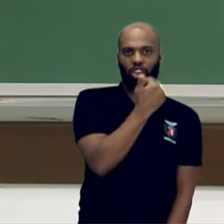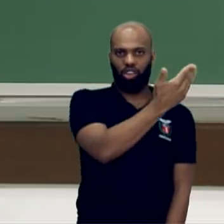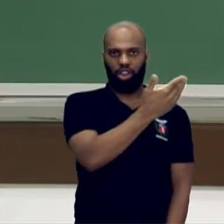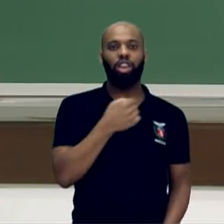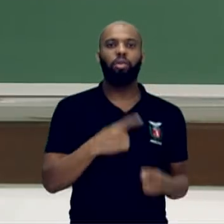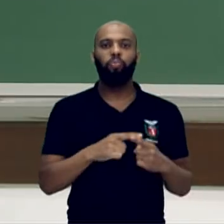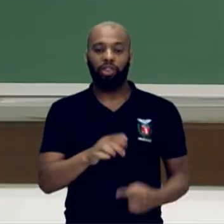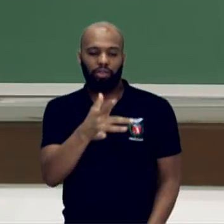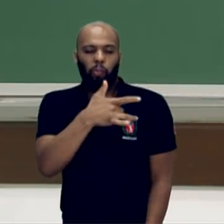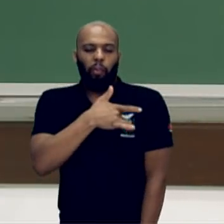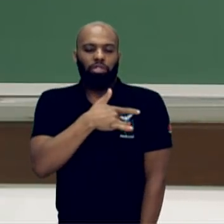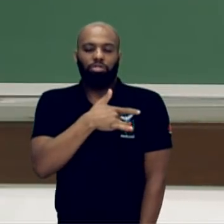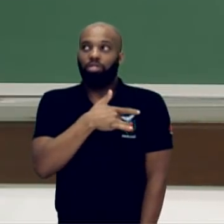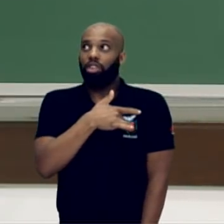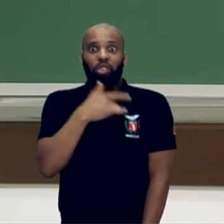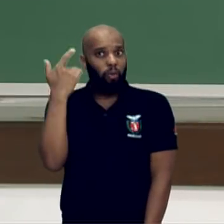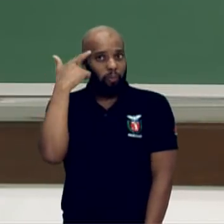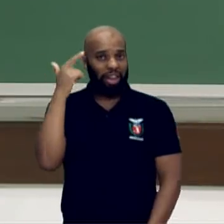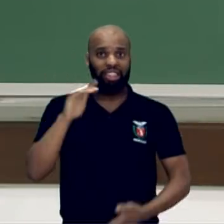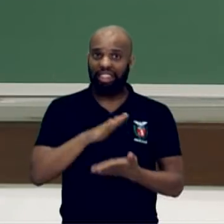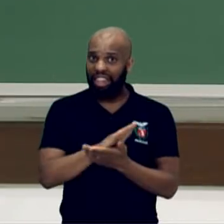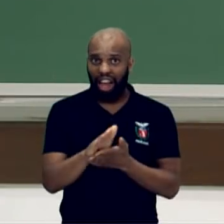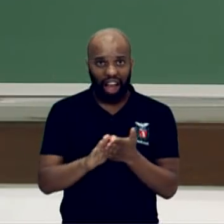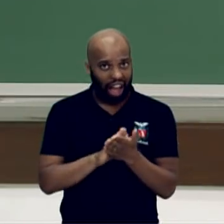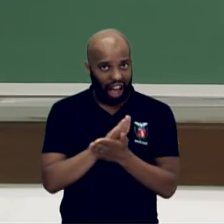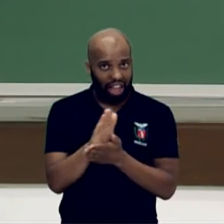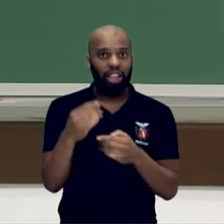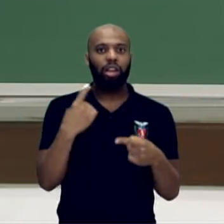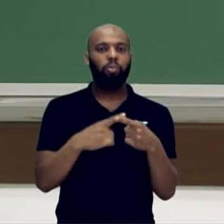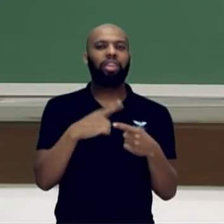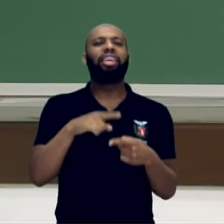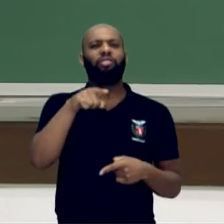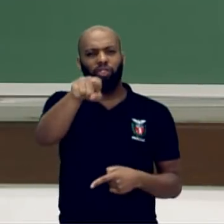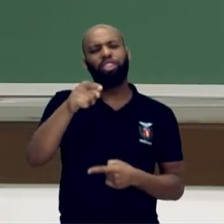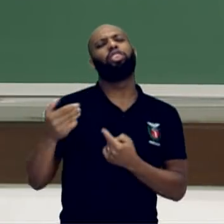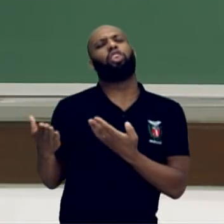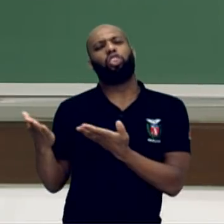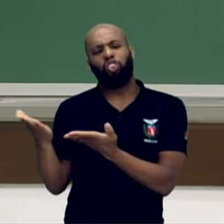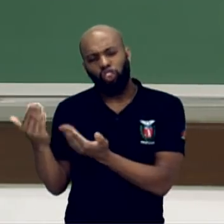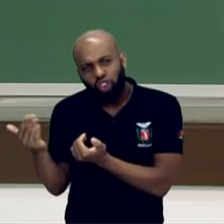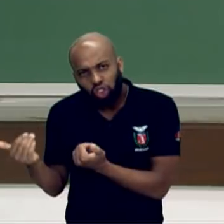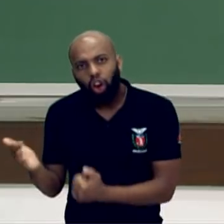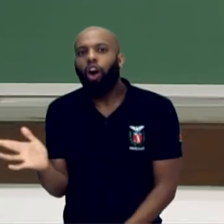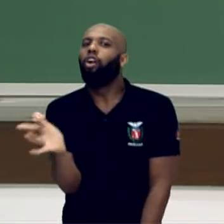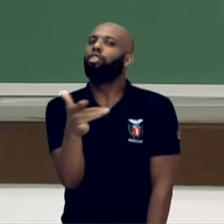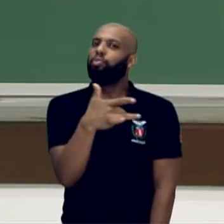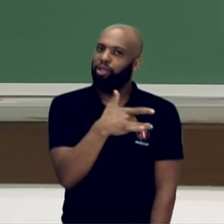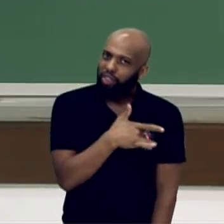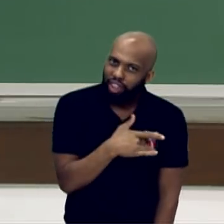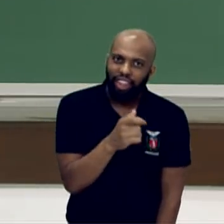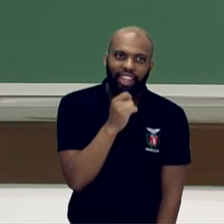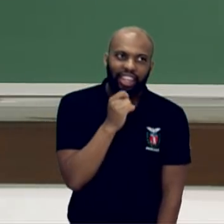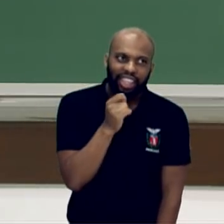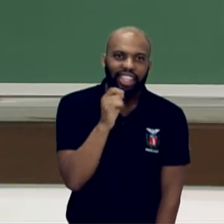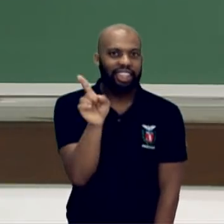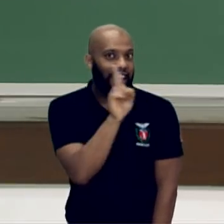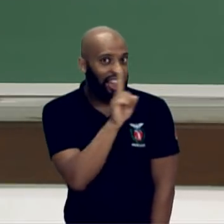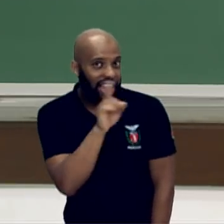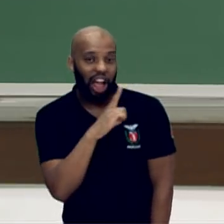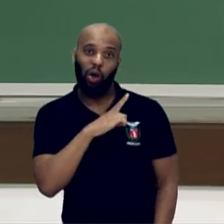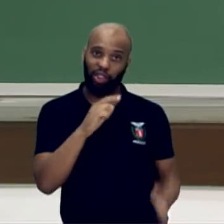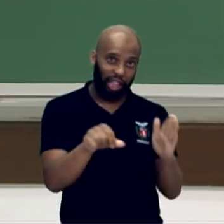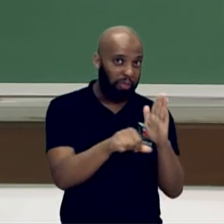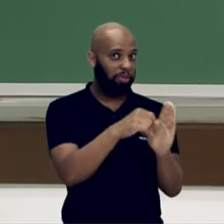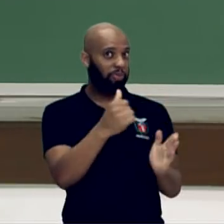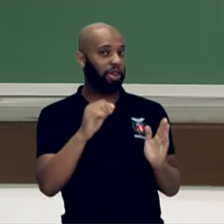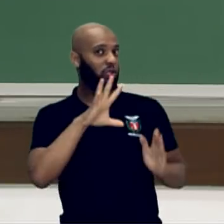gente se apaixona, alguns de vocês são muito jovens ainda para ter esse primeiro